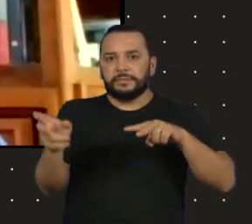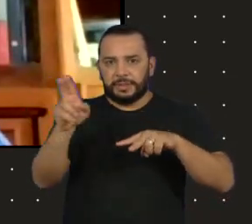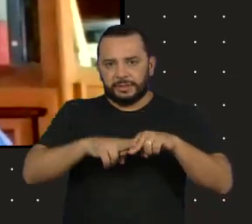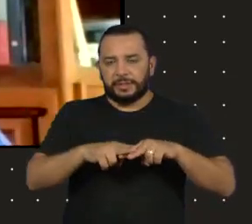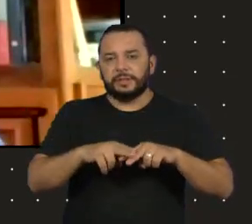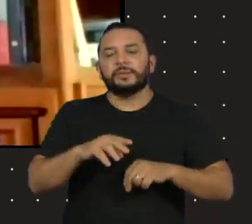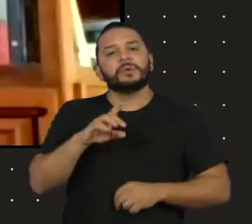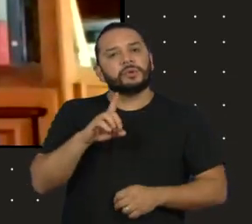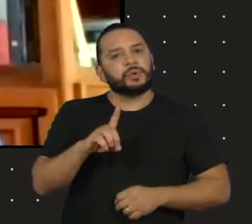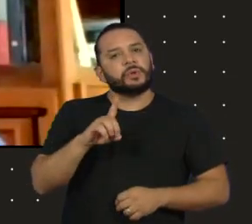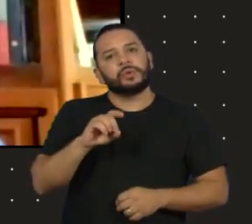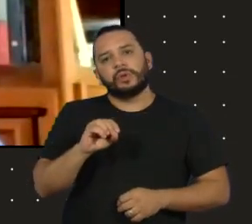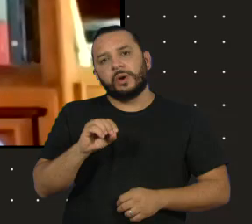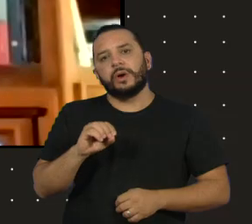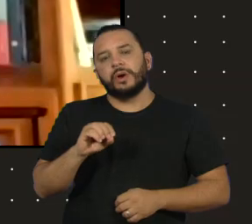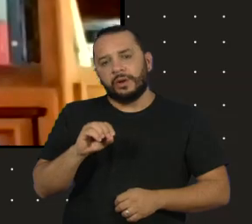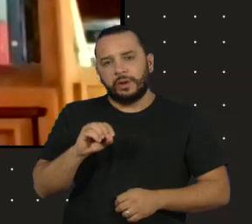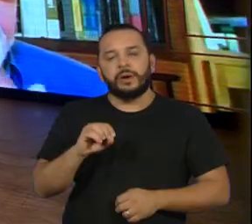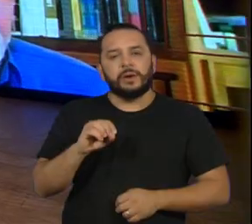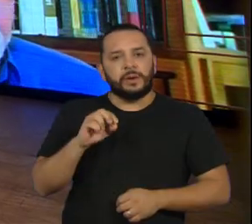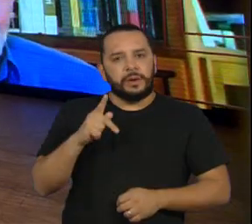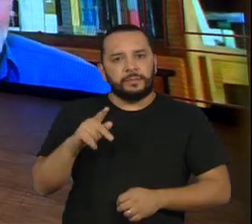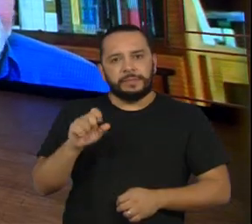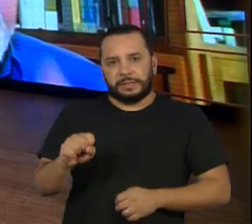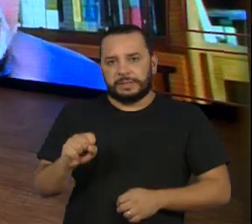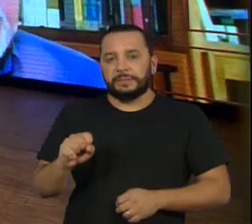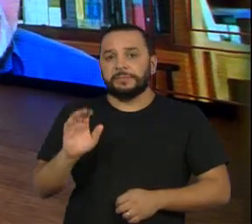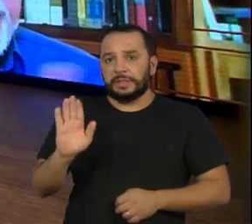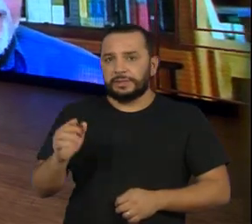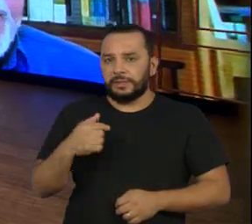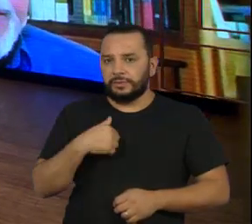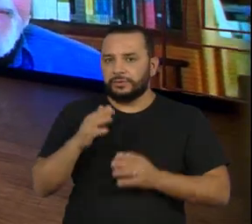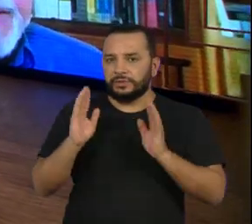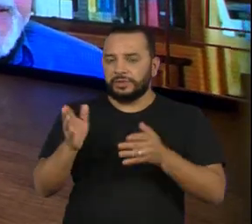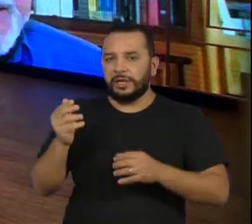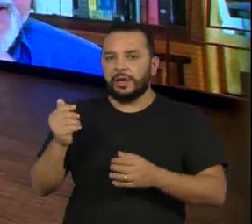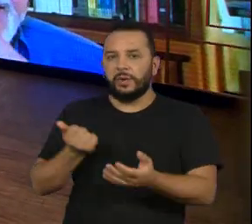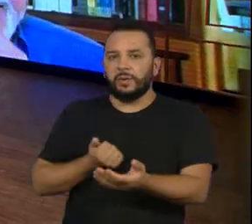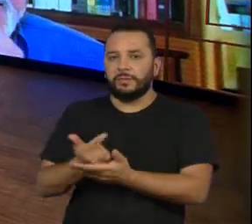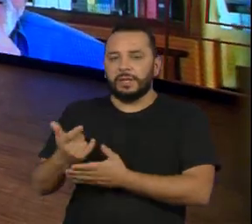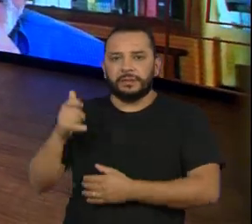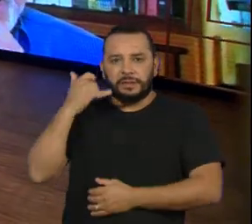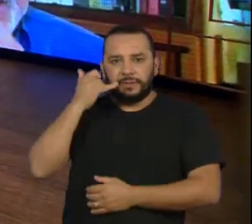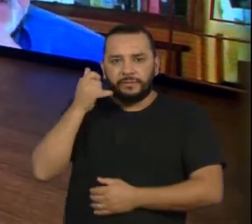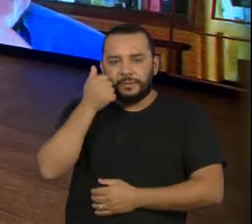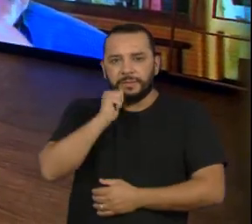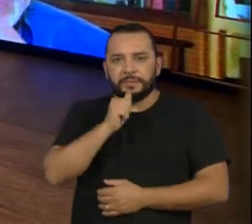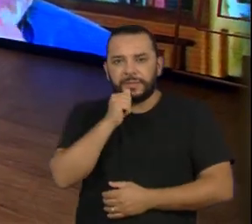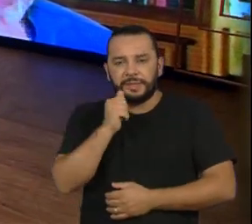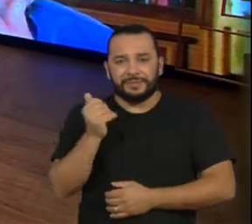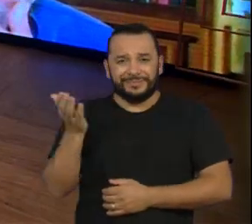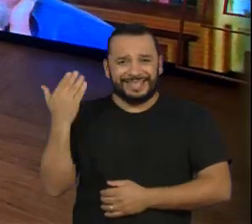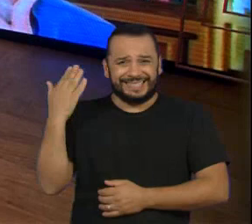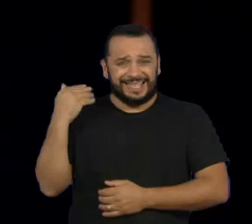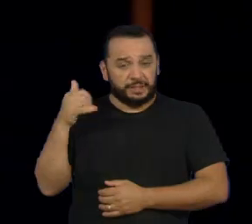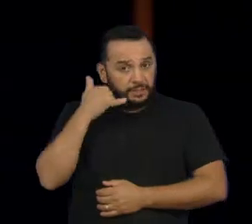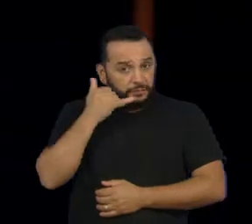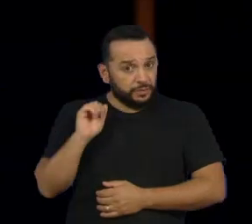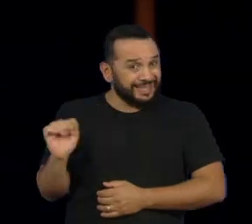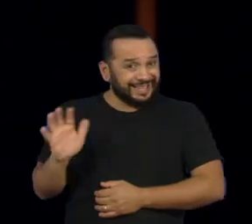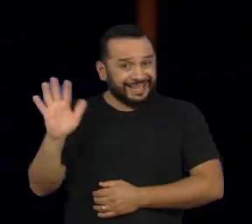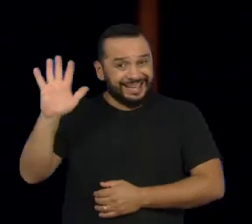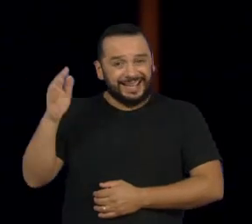para o DOPS, mas eu já tinha, felizmente, comprado um telefone para minha mãe, que era caríssimo naquele período,